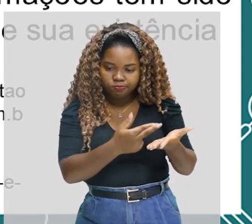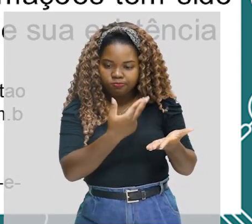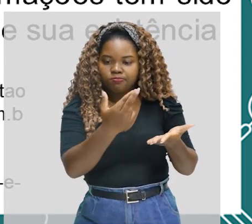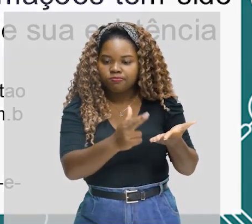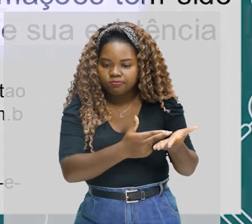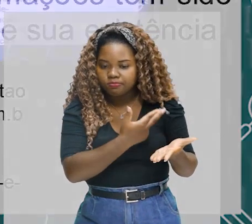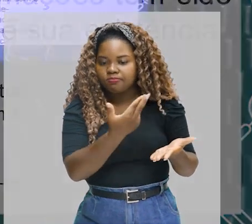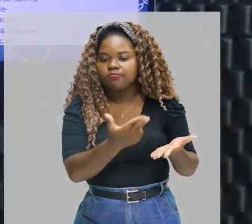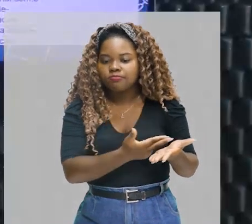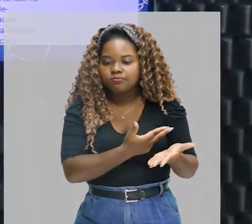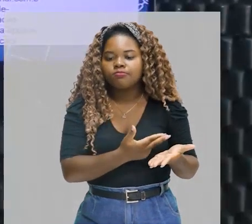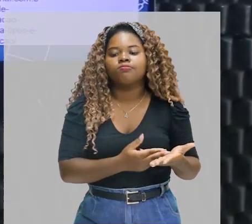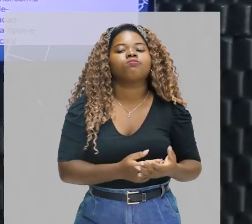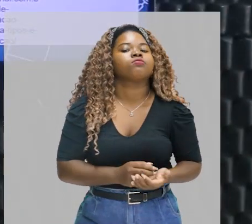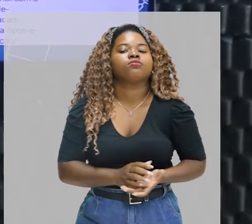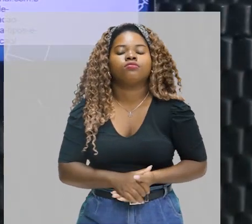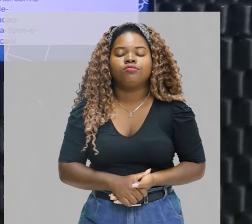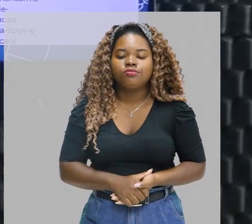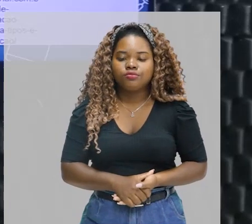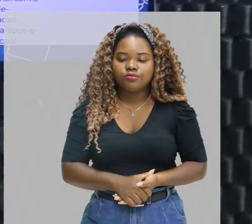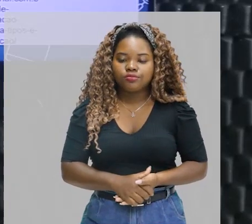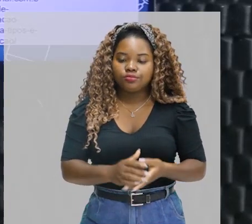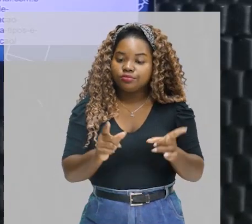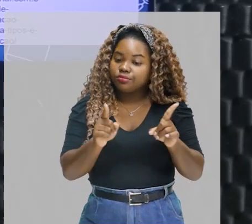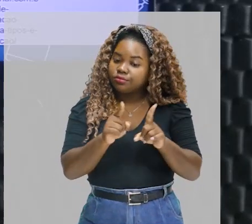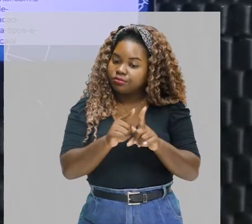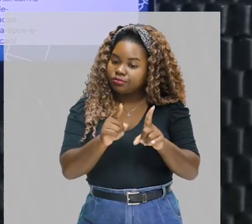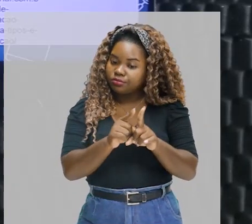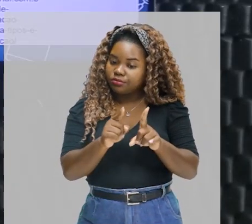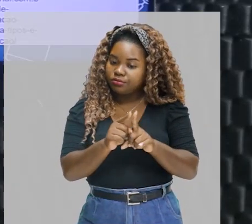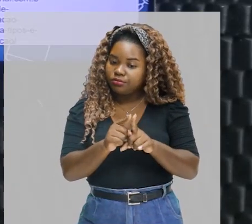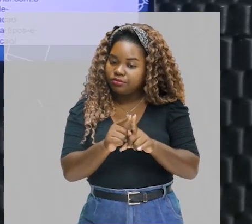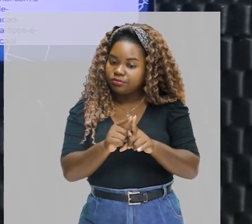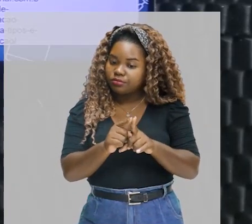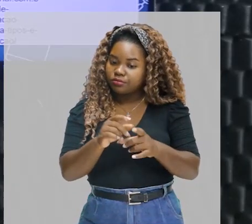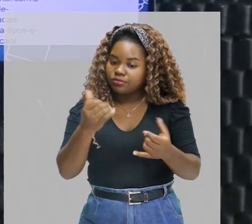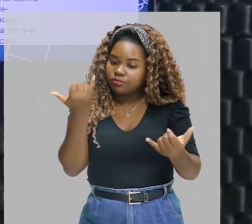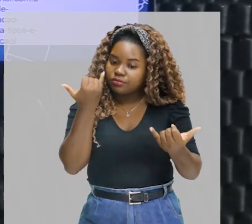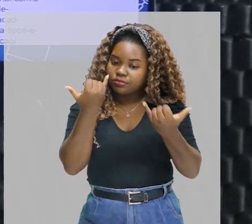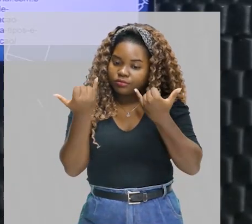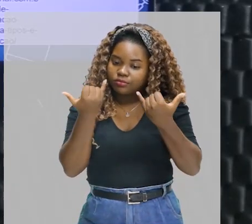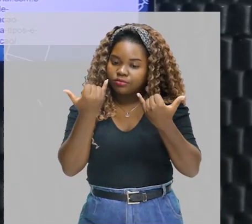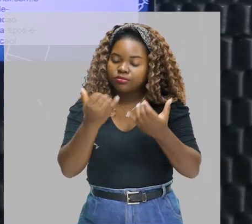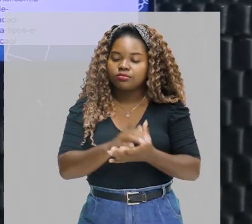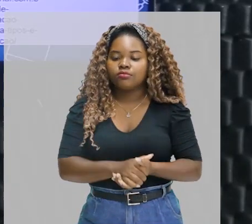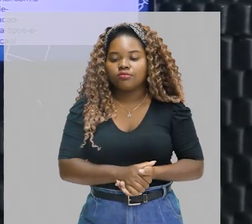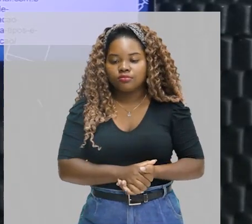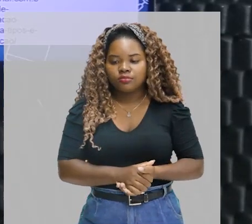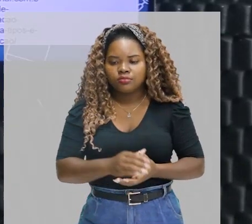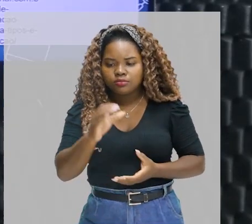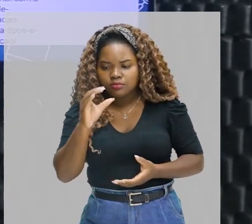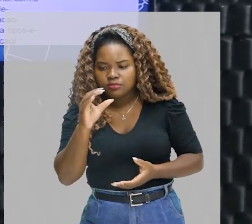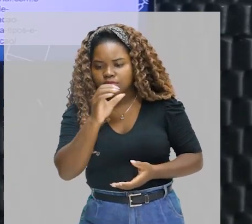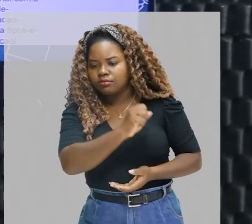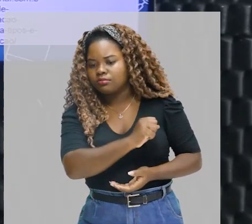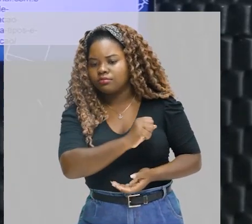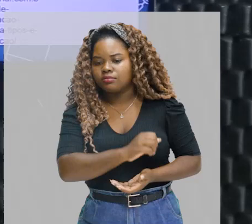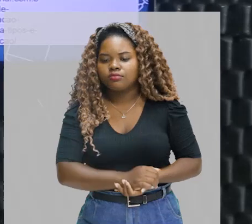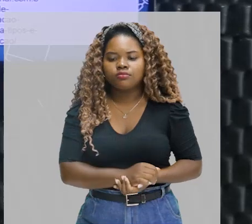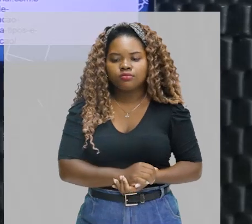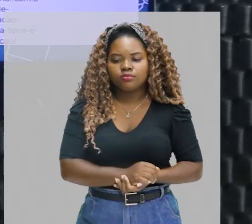revistas, né? E jornais, e também a informação imediata,